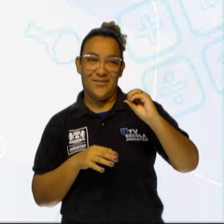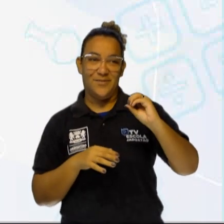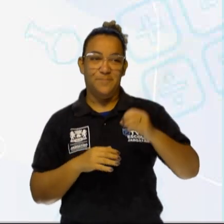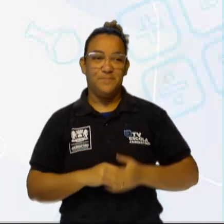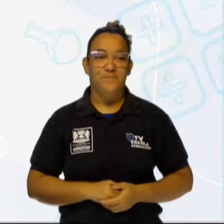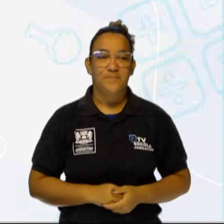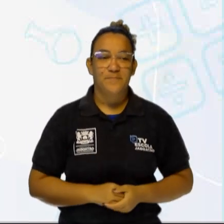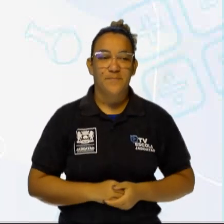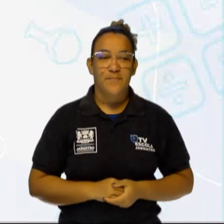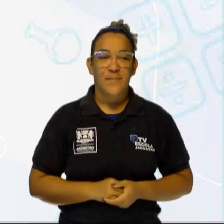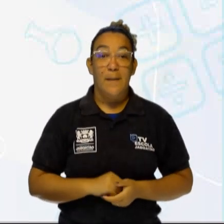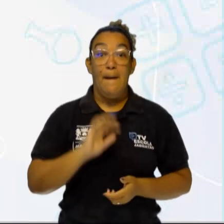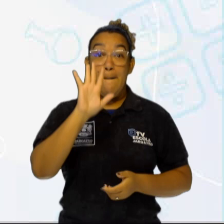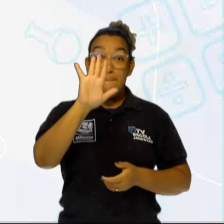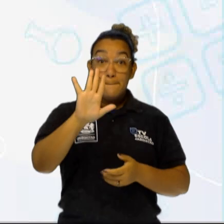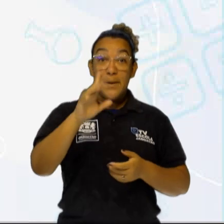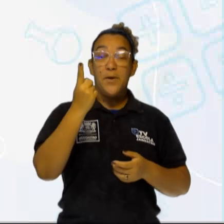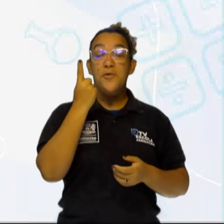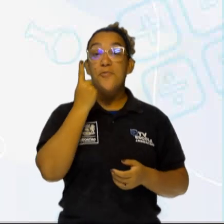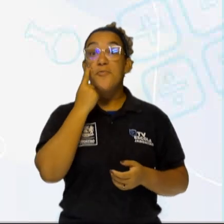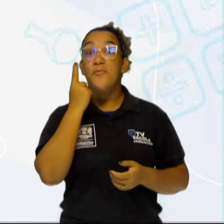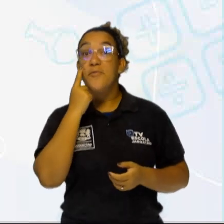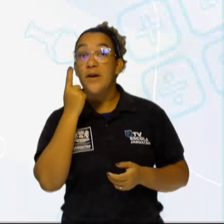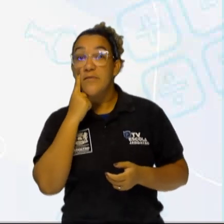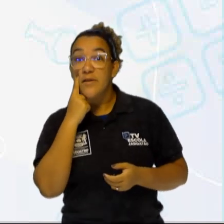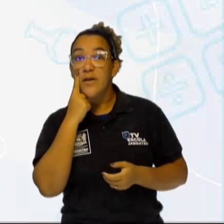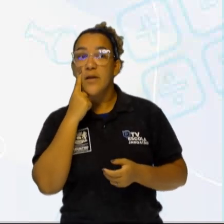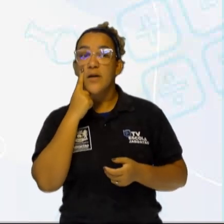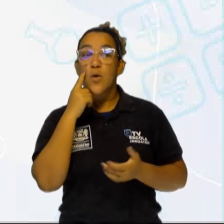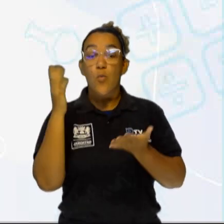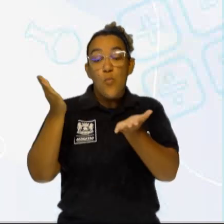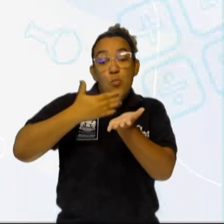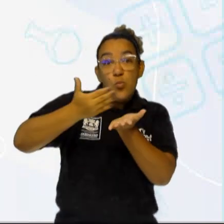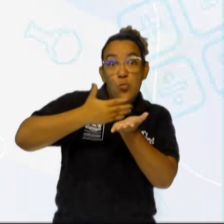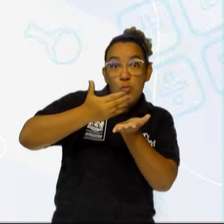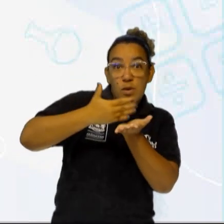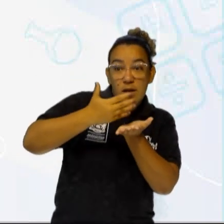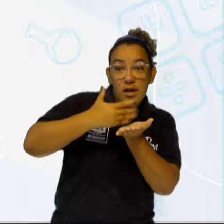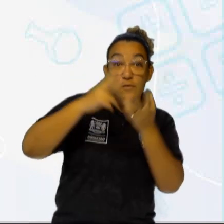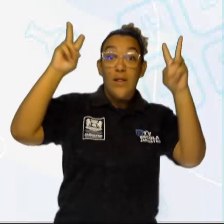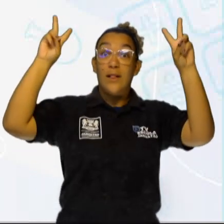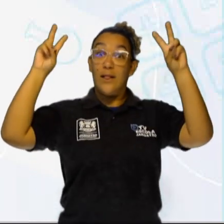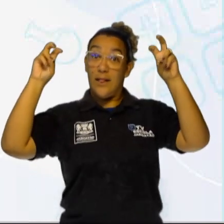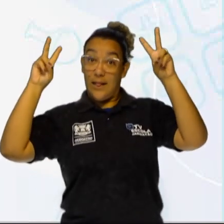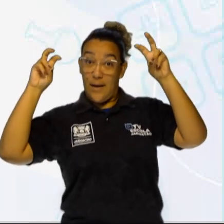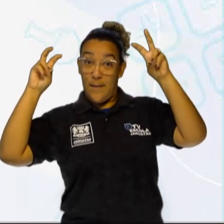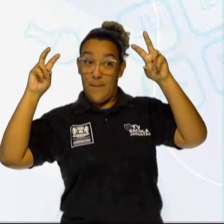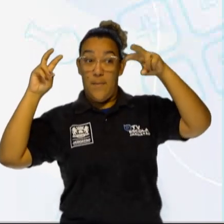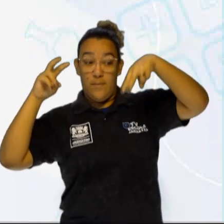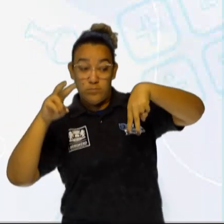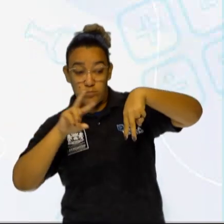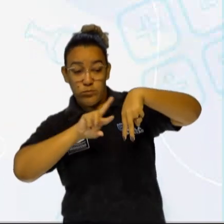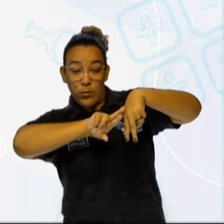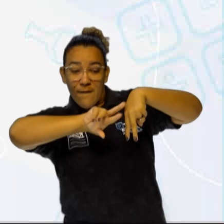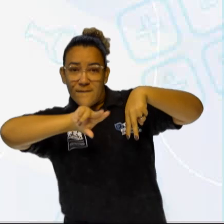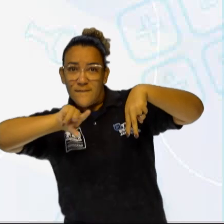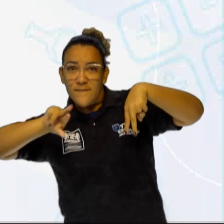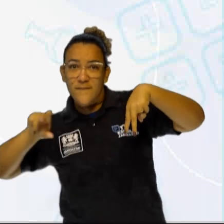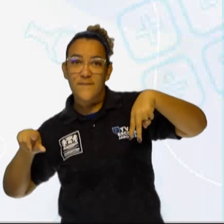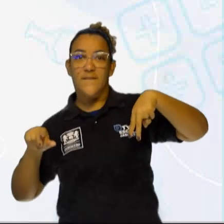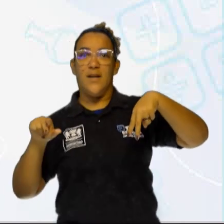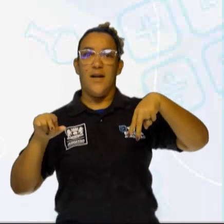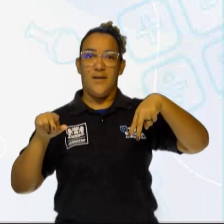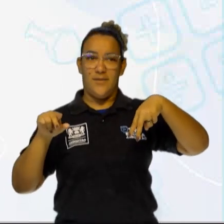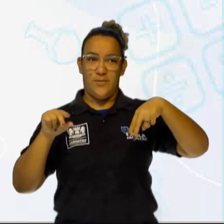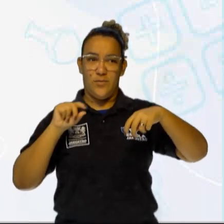da questão 11, a gente vai ver aí o texto 10, que traz a capa de um livro chamado O Segundo Sexo, Simone de Beauvoir.